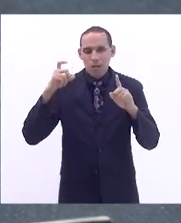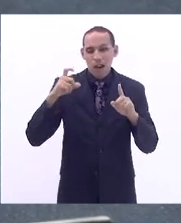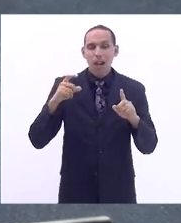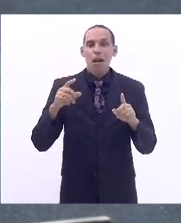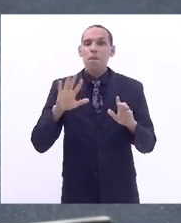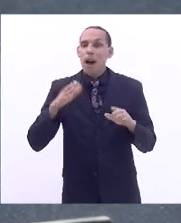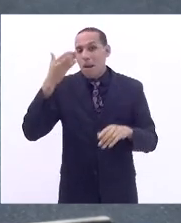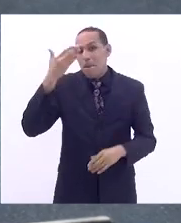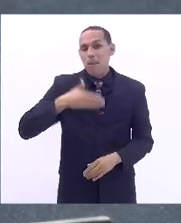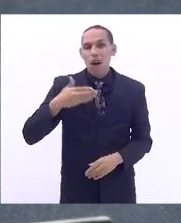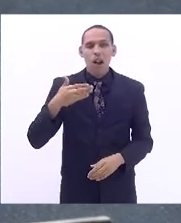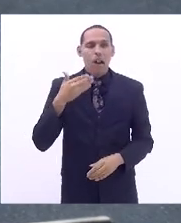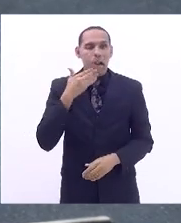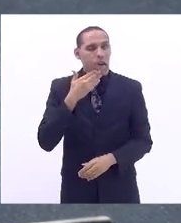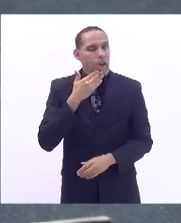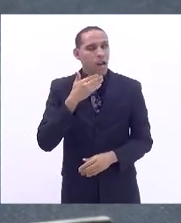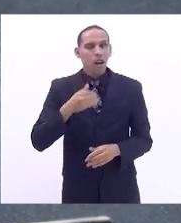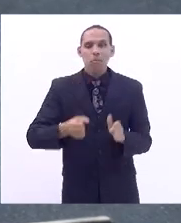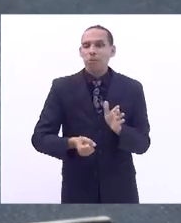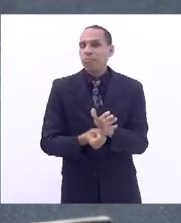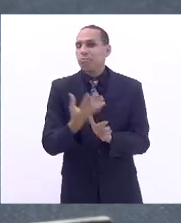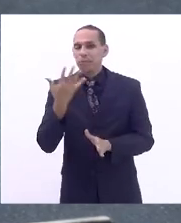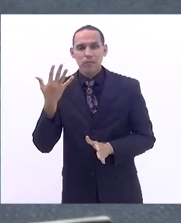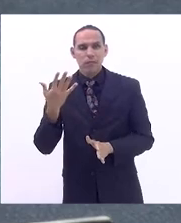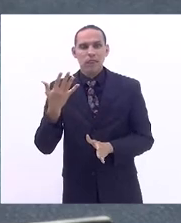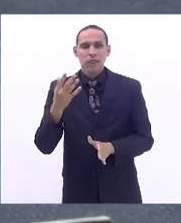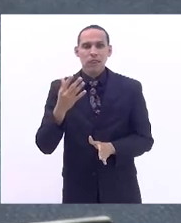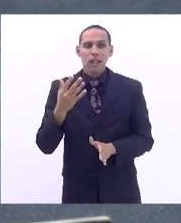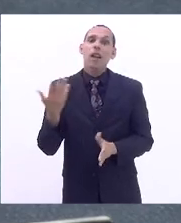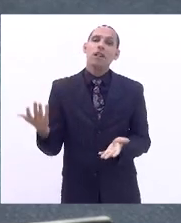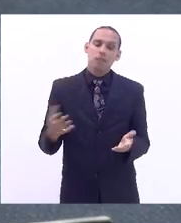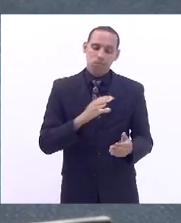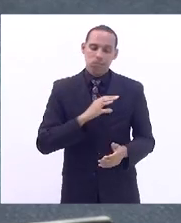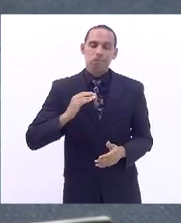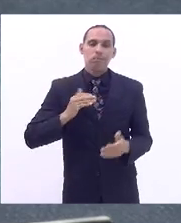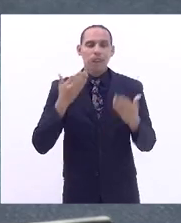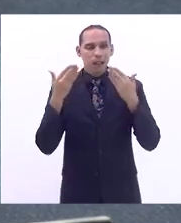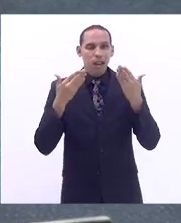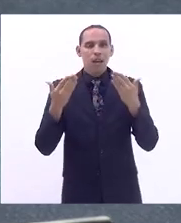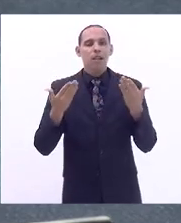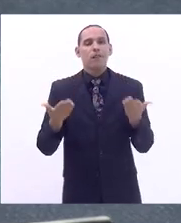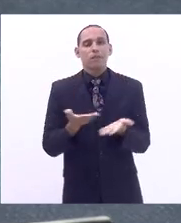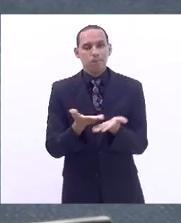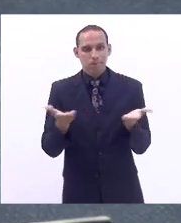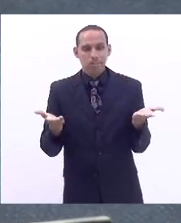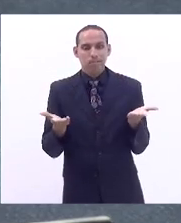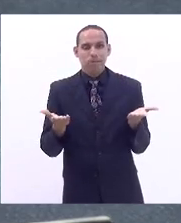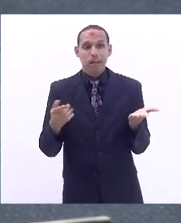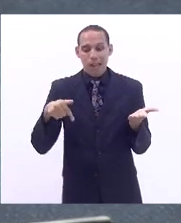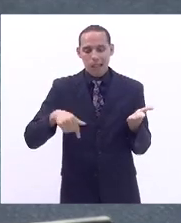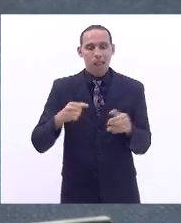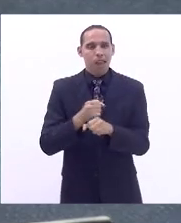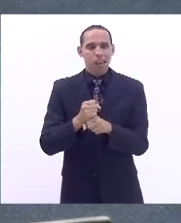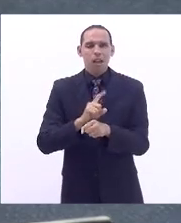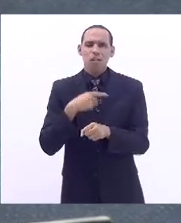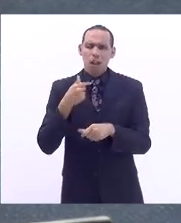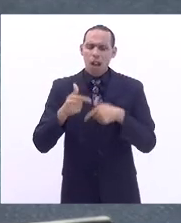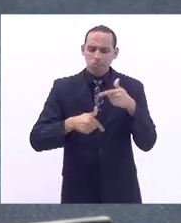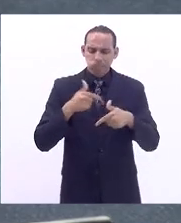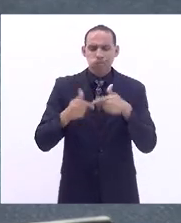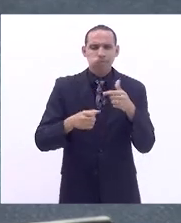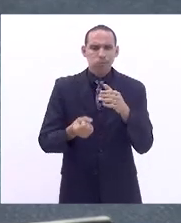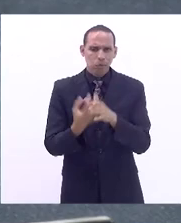falho em diversos momentos e São esses os casos que a comissão atende nesse ano a partir desse trabalho que fomos